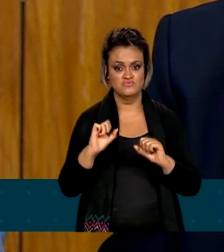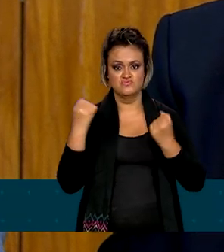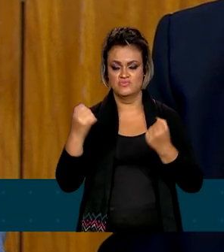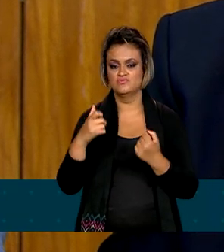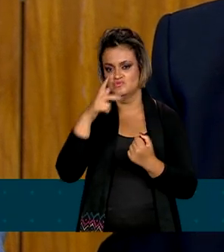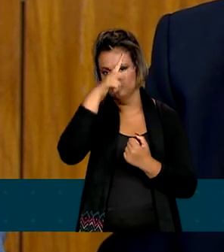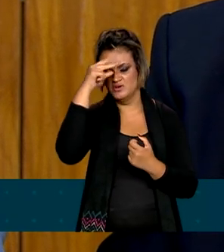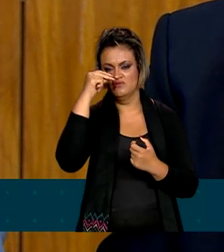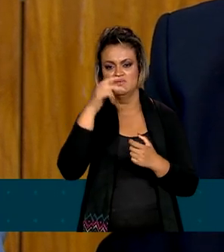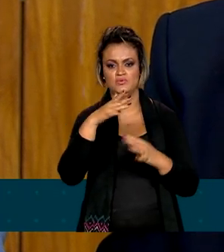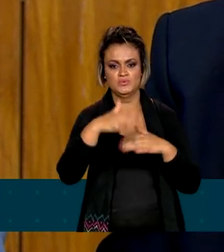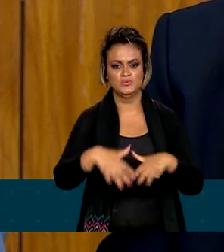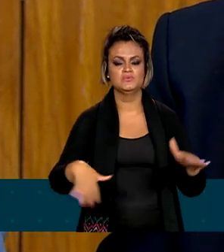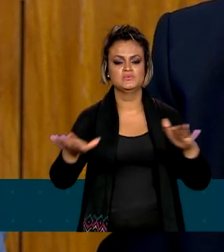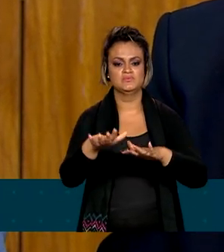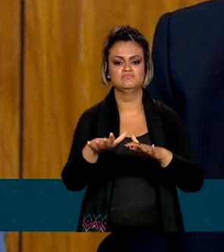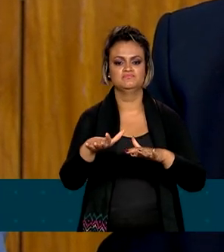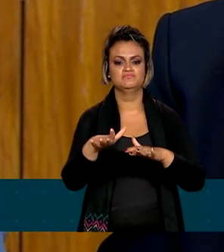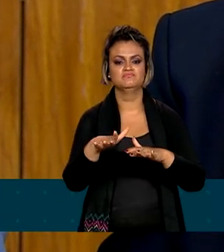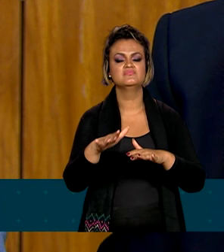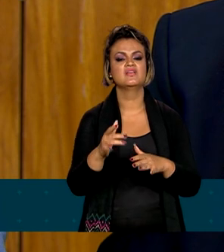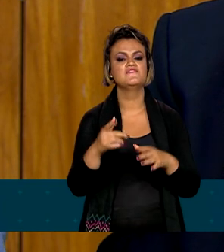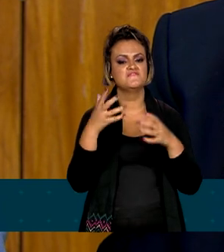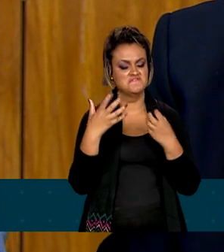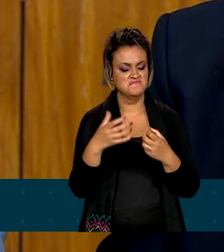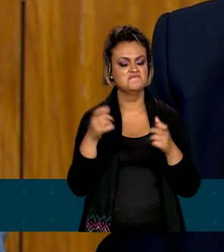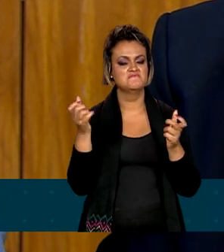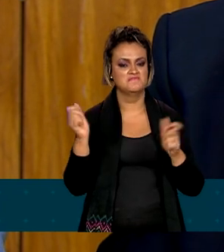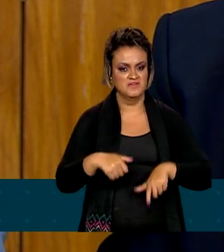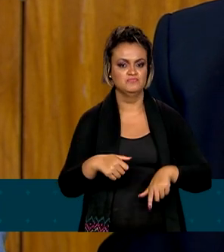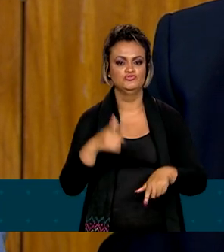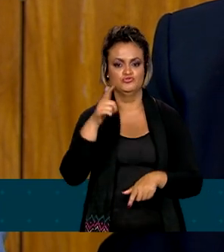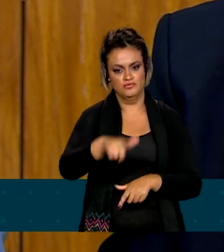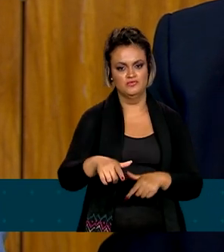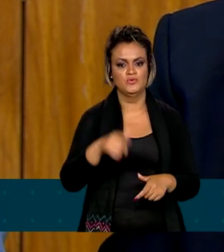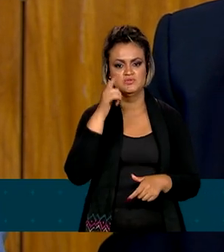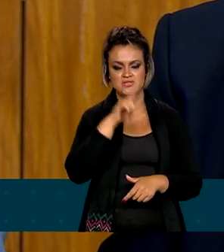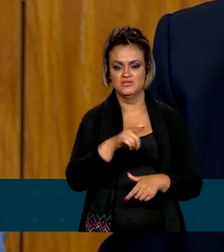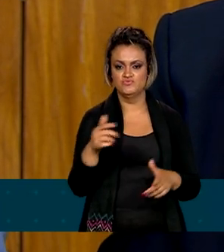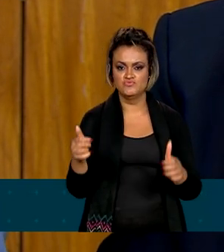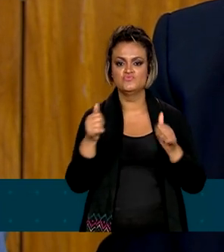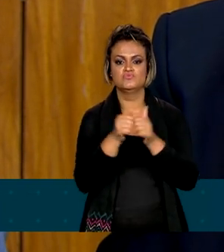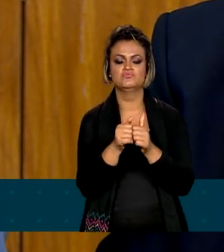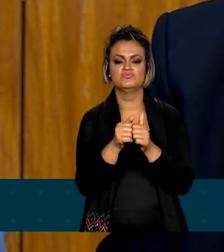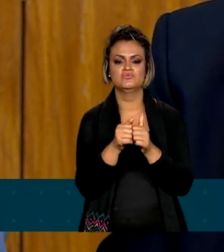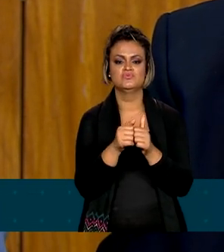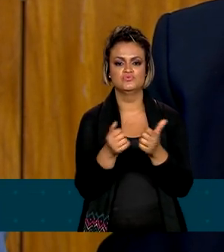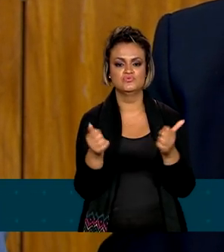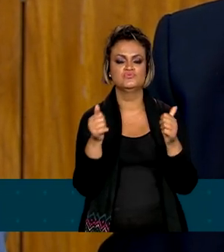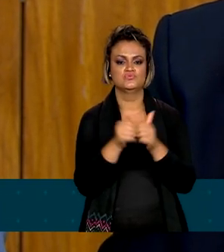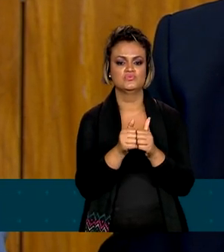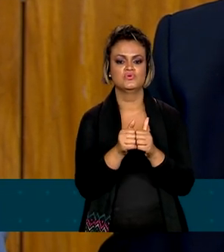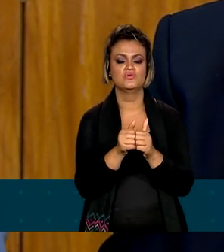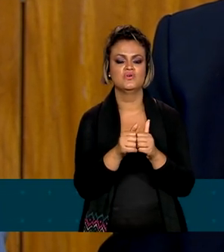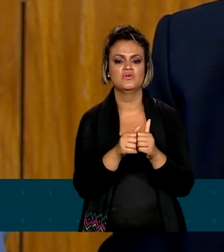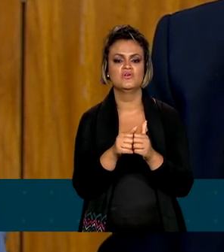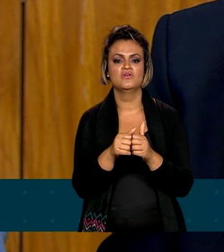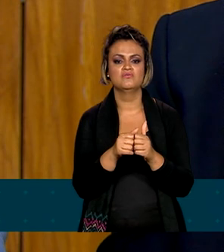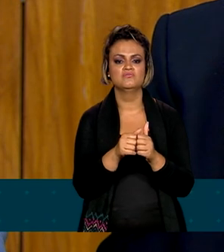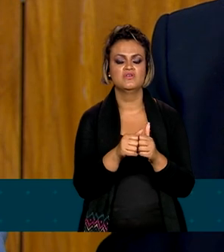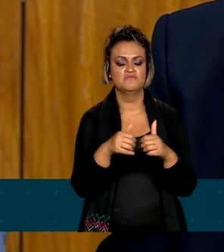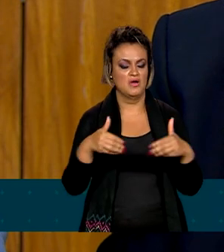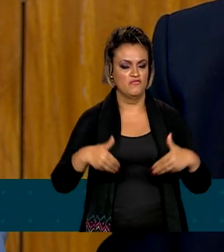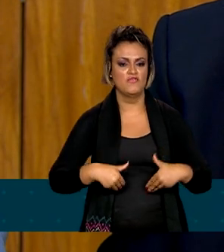todos os prefeitos e prefeitas, vamos fazer isso novamente. Juntos, vamos mandar a